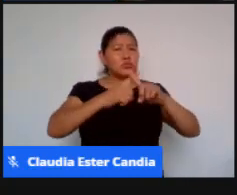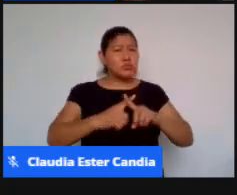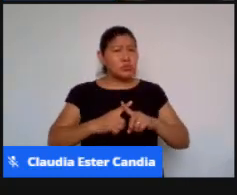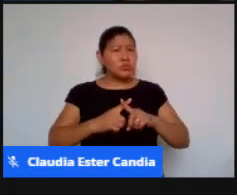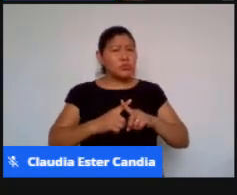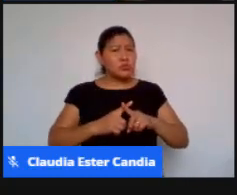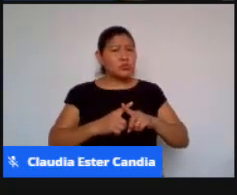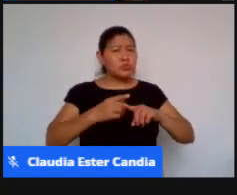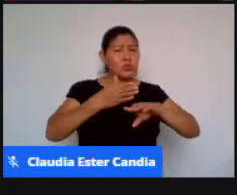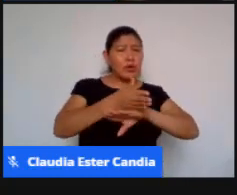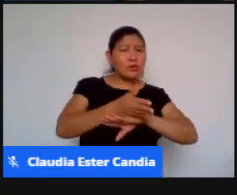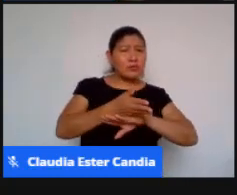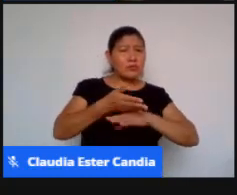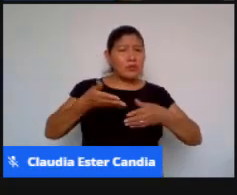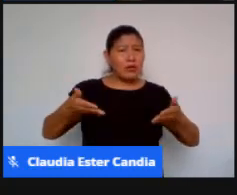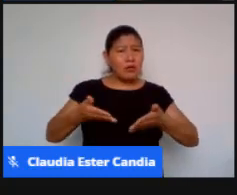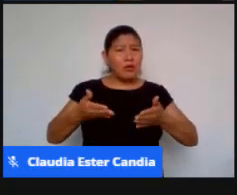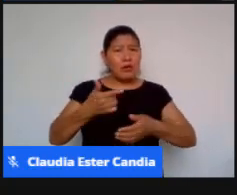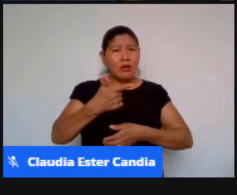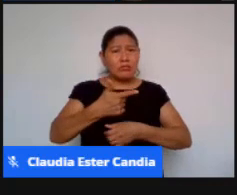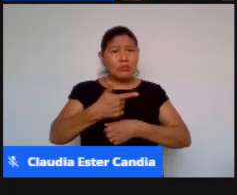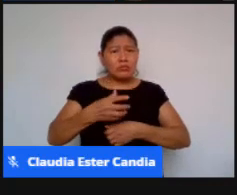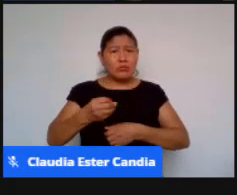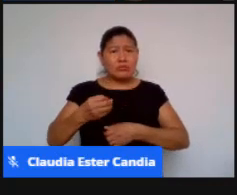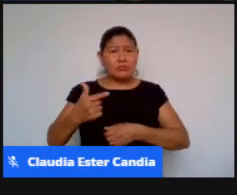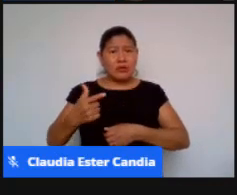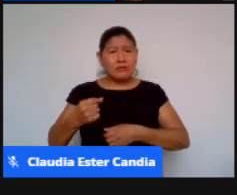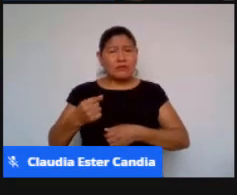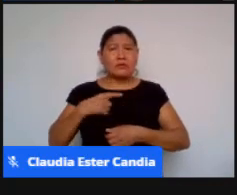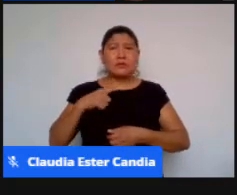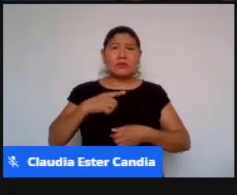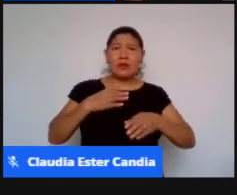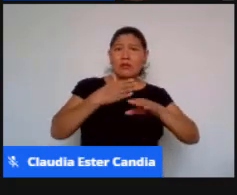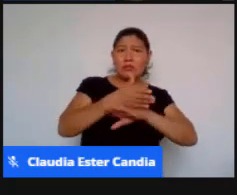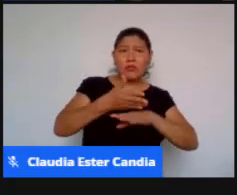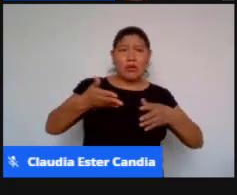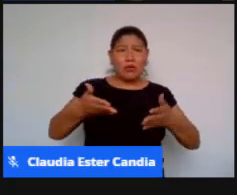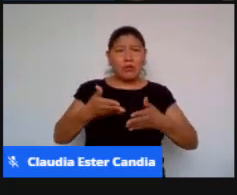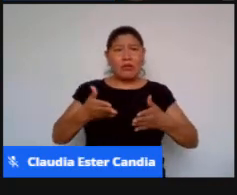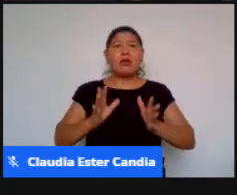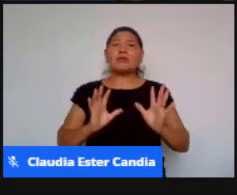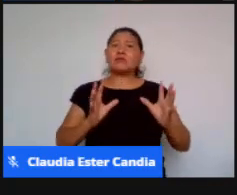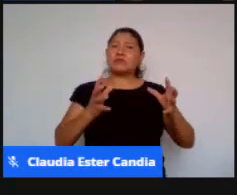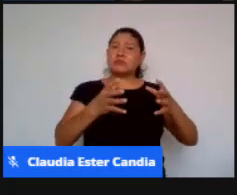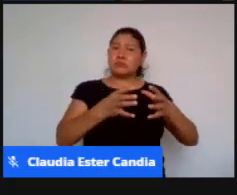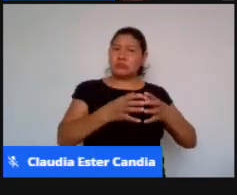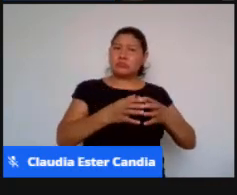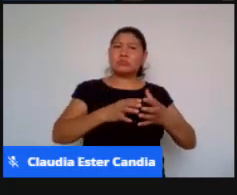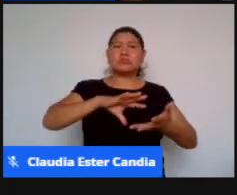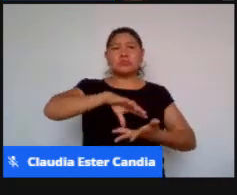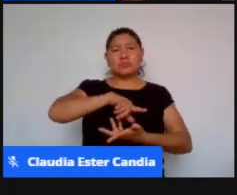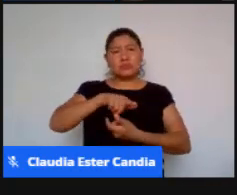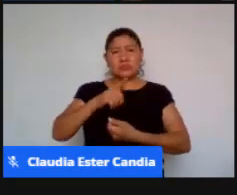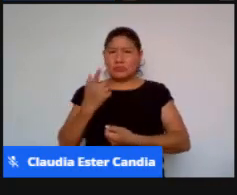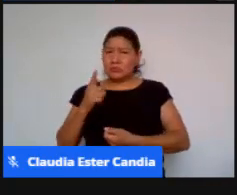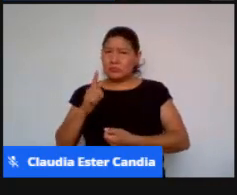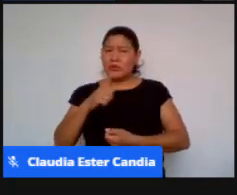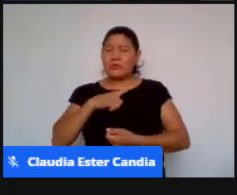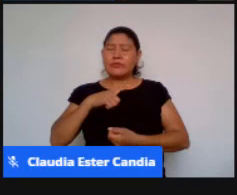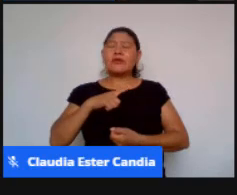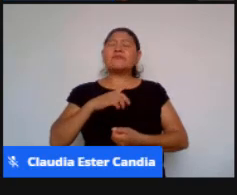ao longo de 2020, que não nos conhece, a equipe de geografia, ela tem um respeito muito grande por